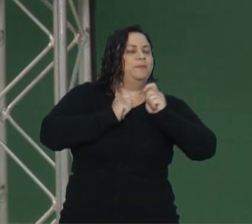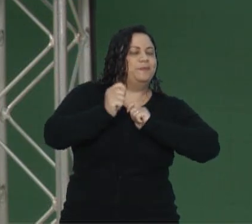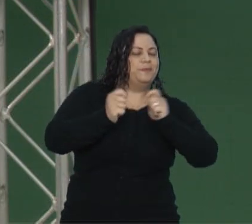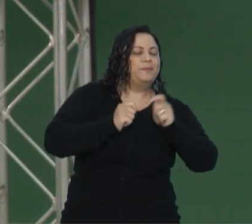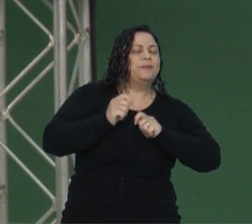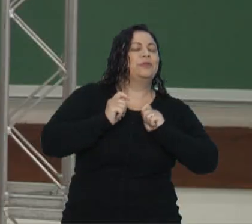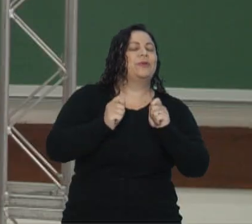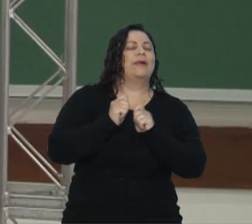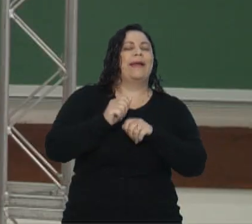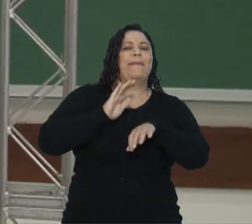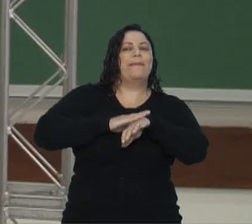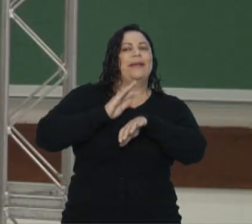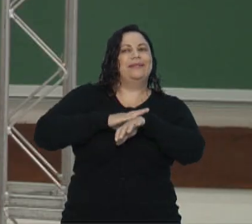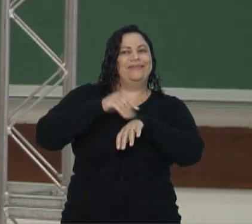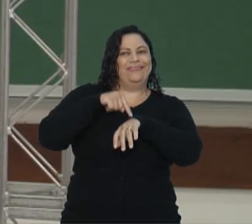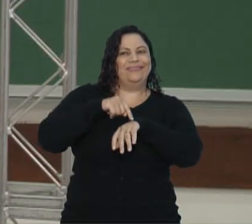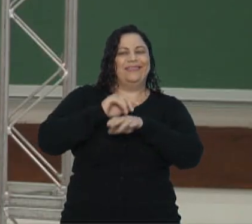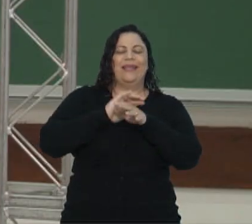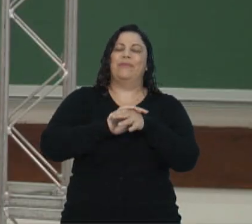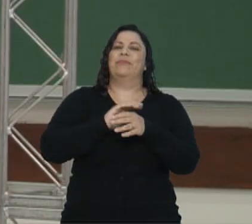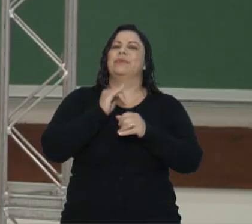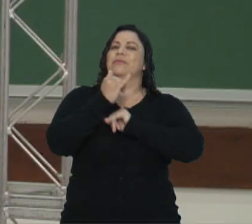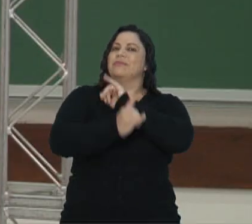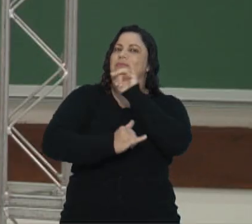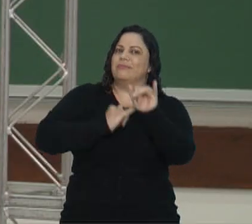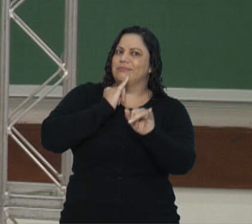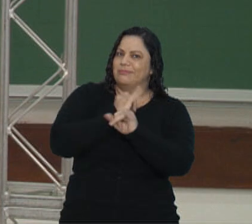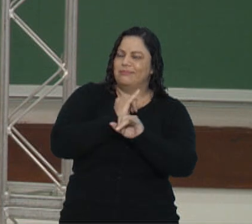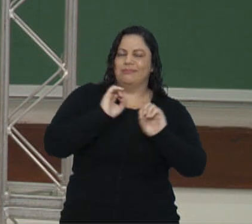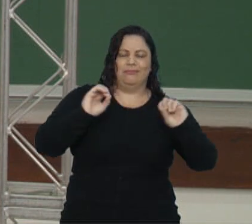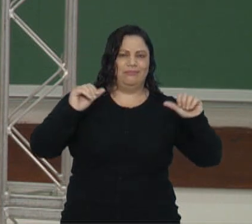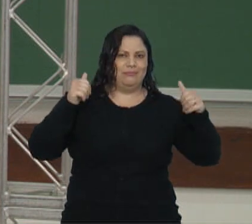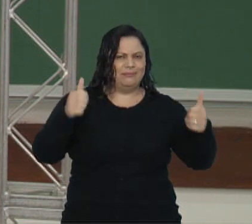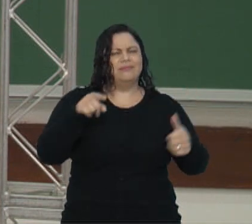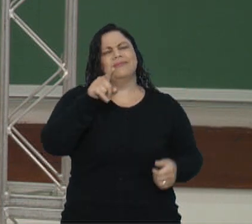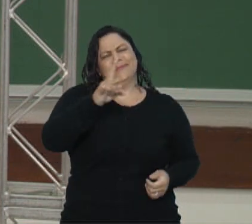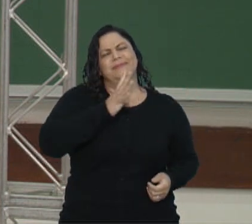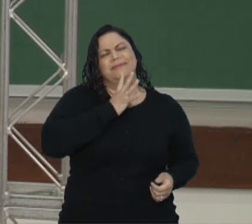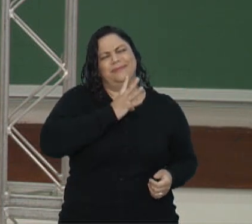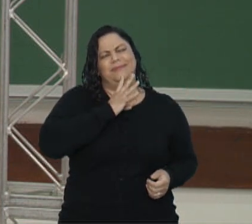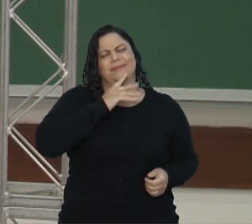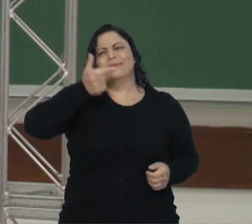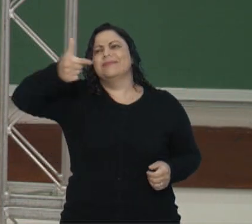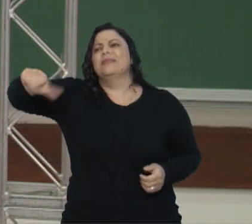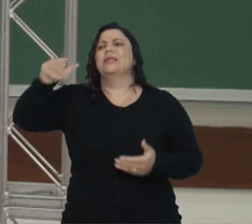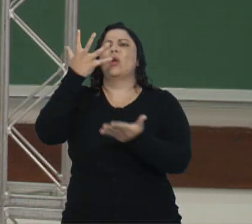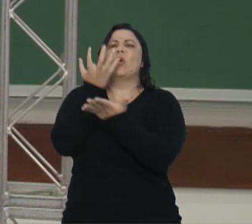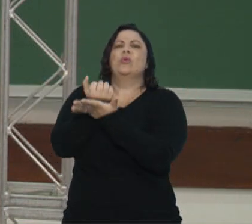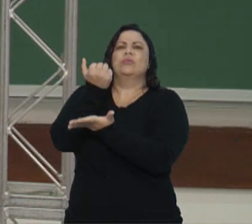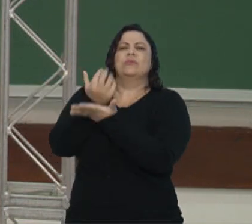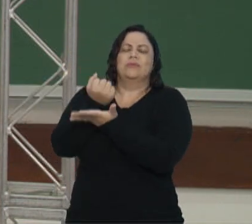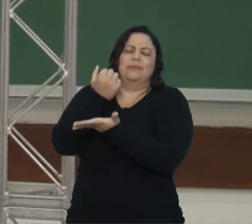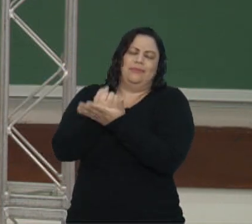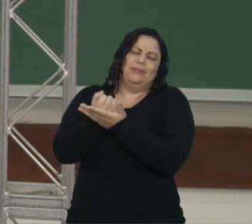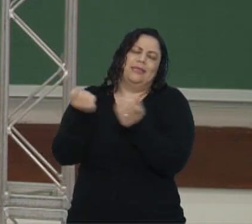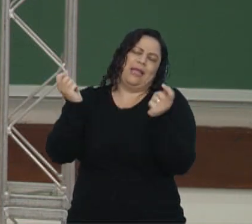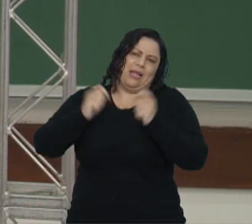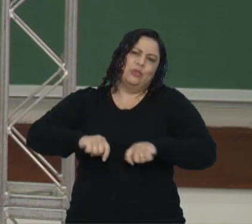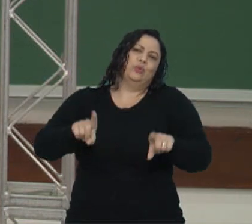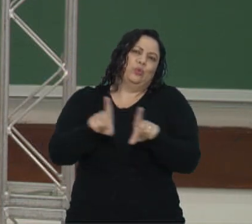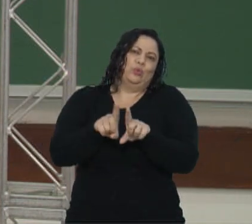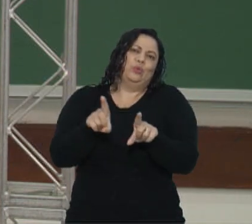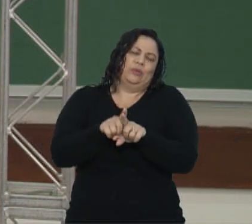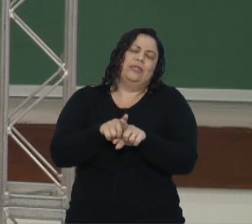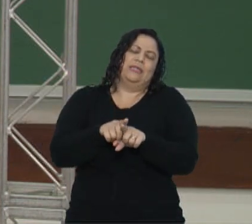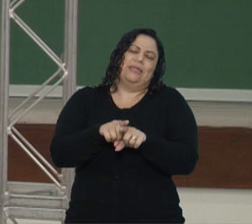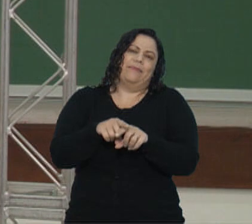na internet, tá certo? Claro que você deve conhecer outros aplicativos, você deve conhecer configurações, etc., que também fazem isso. O